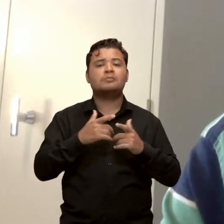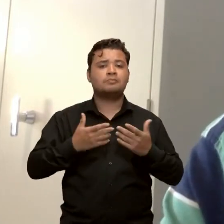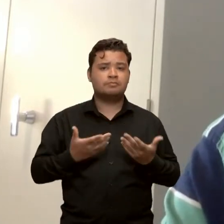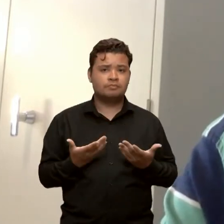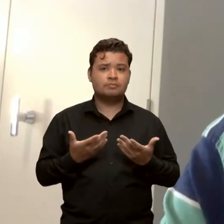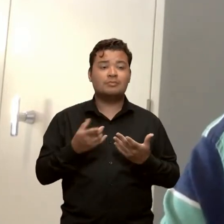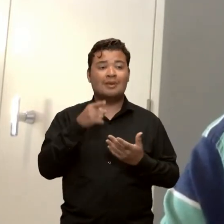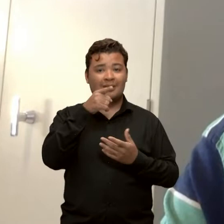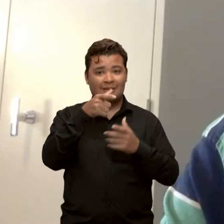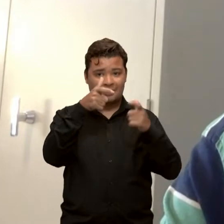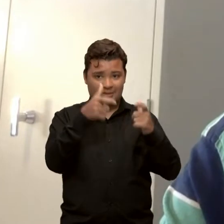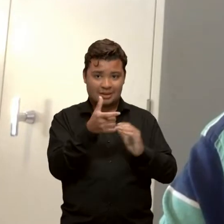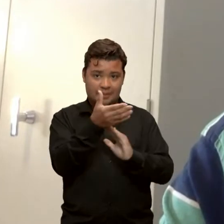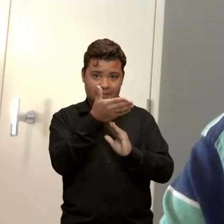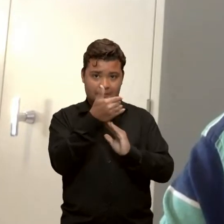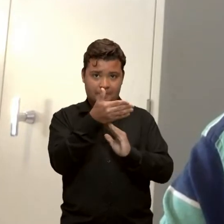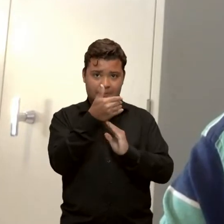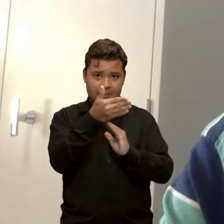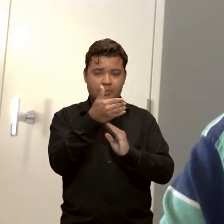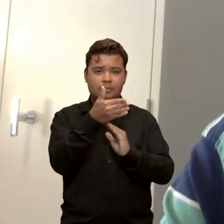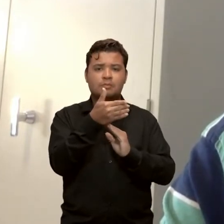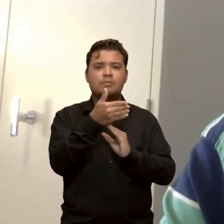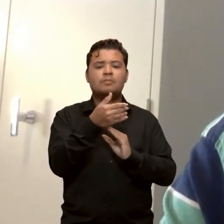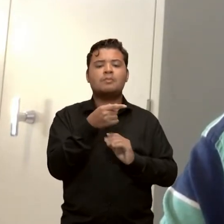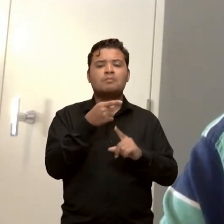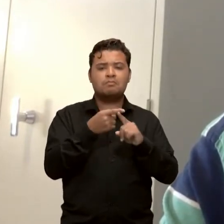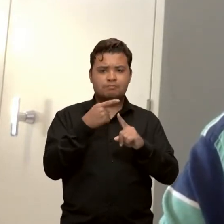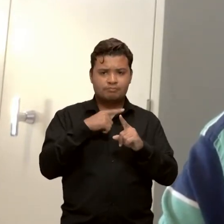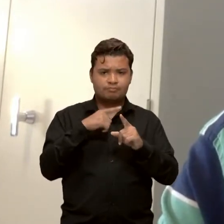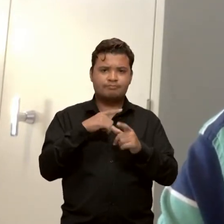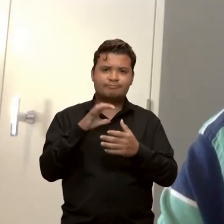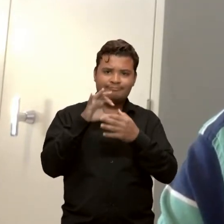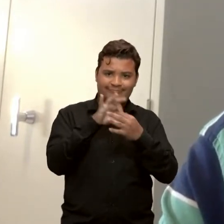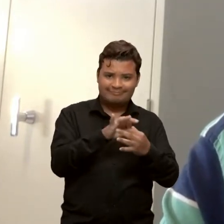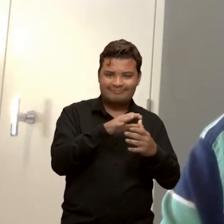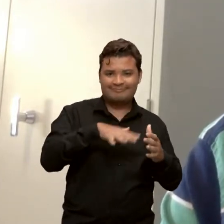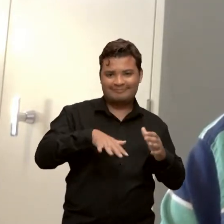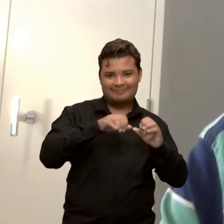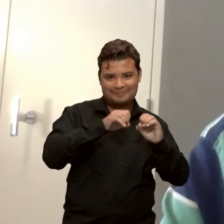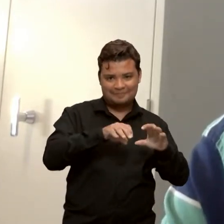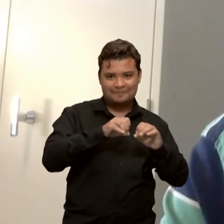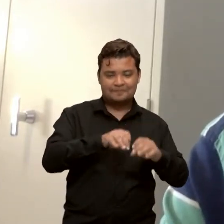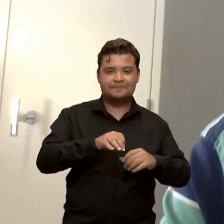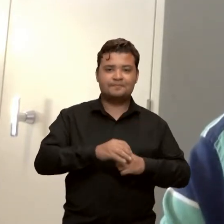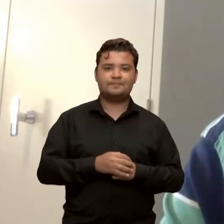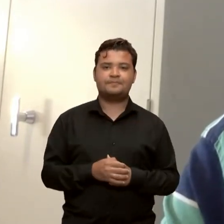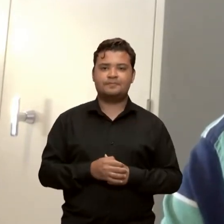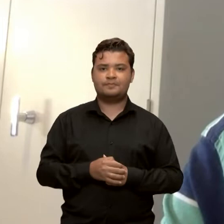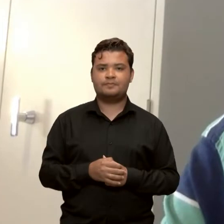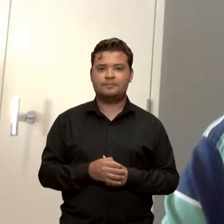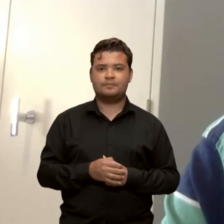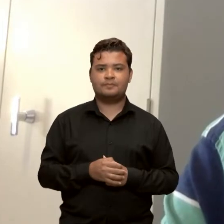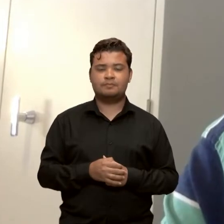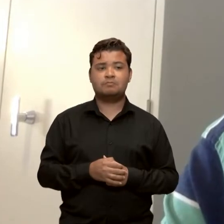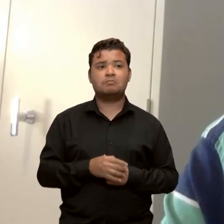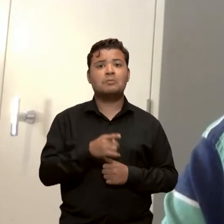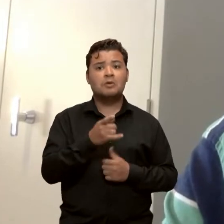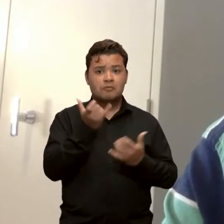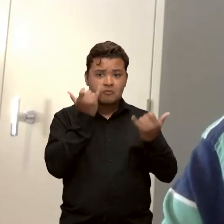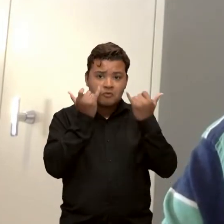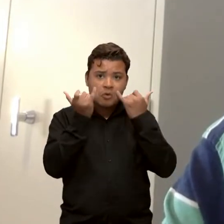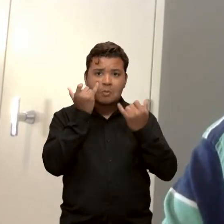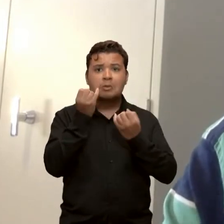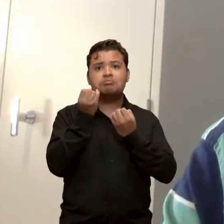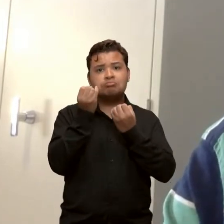da embaixada, que eles têm um adido educacional, né? E nessa área eles dão informações, eles